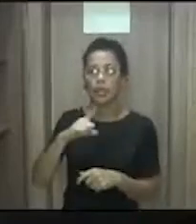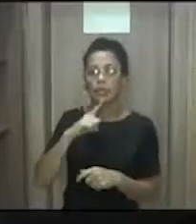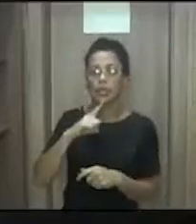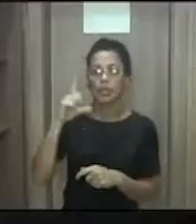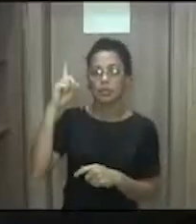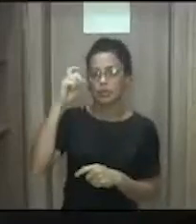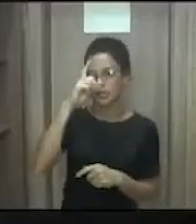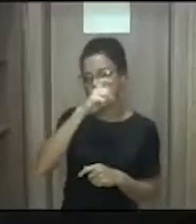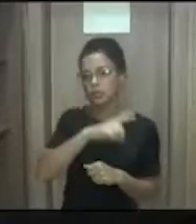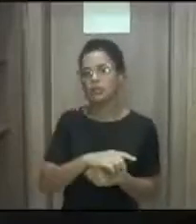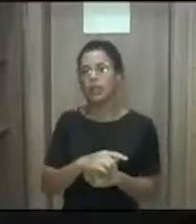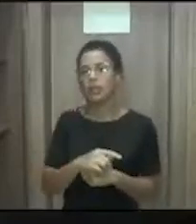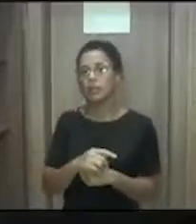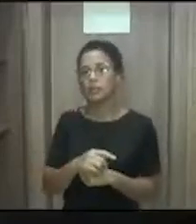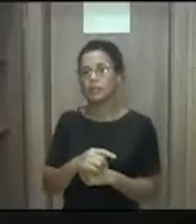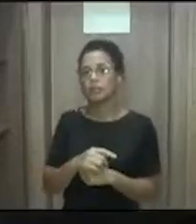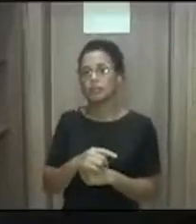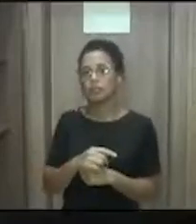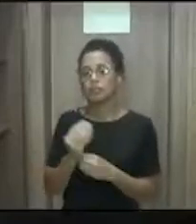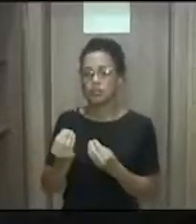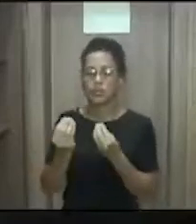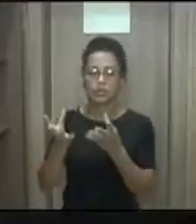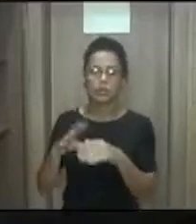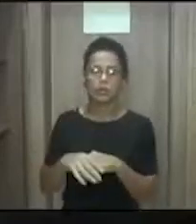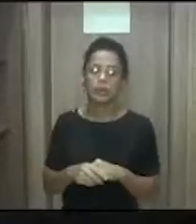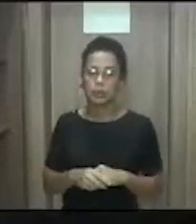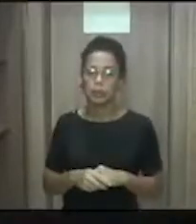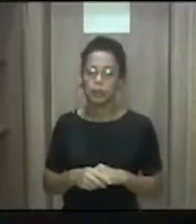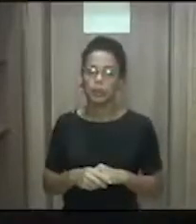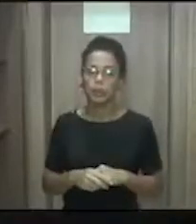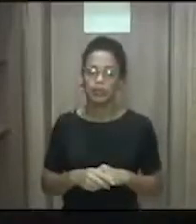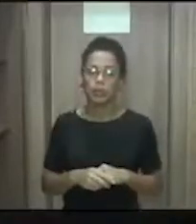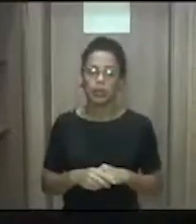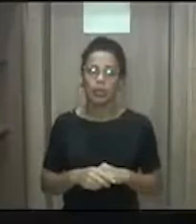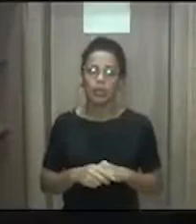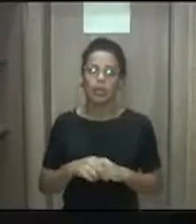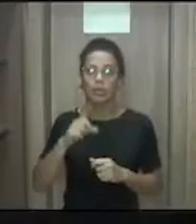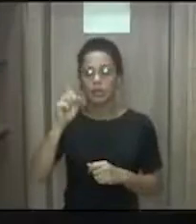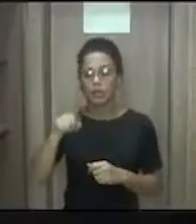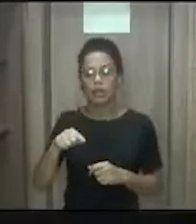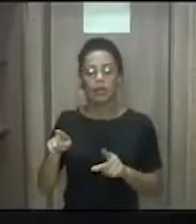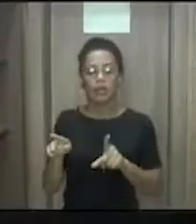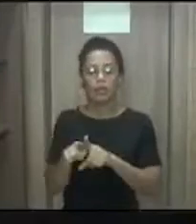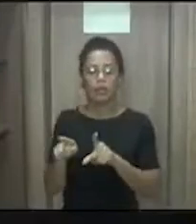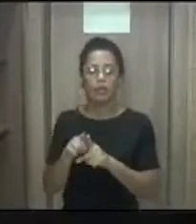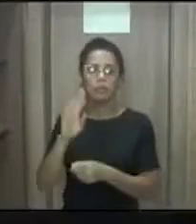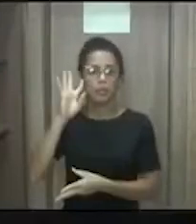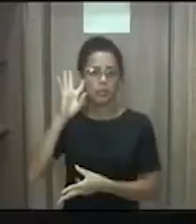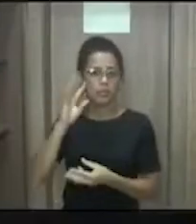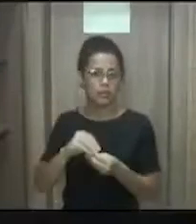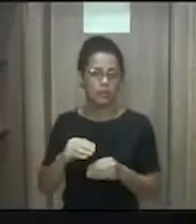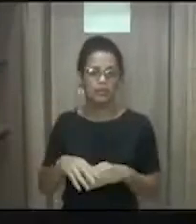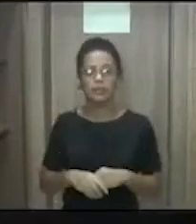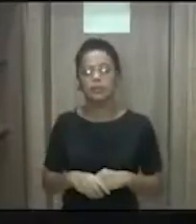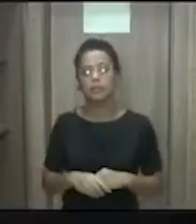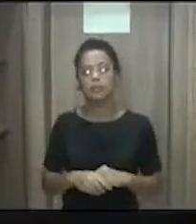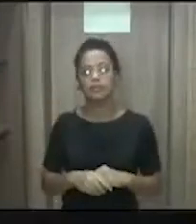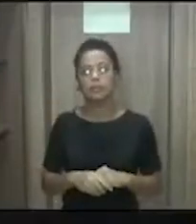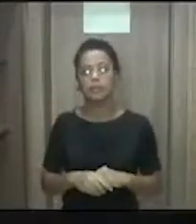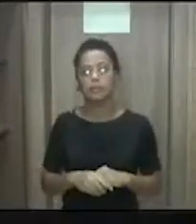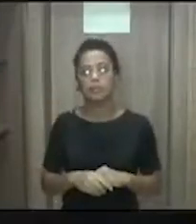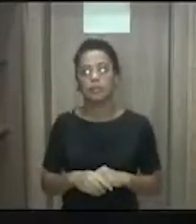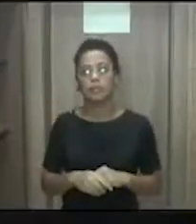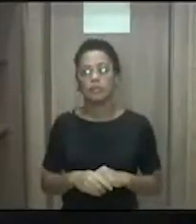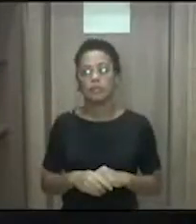dificuldade de fornecer, né? E aí, né, é também compreensível. Não seria